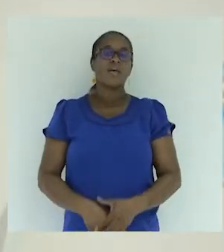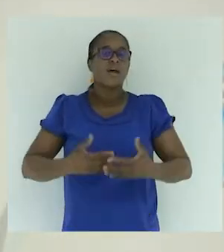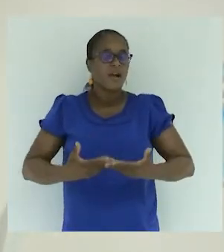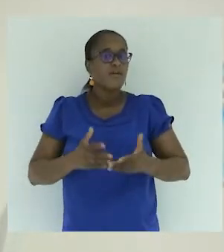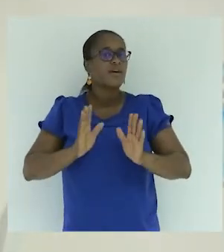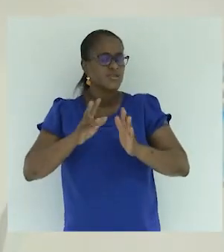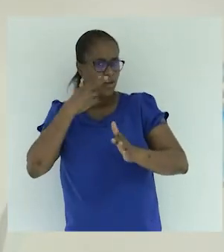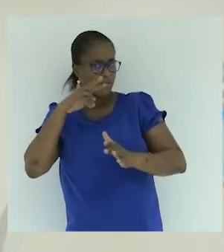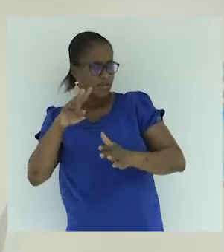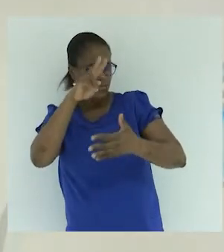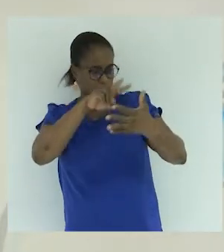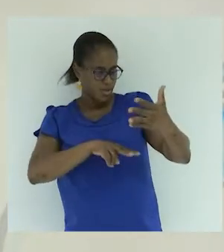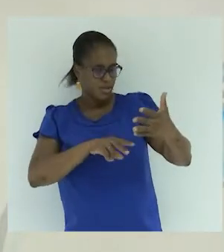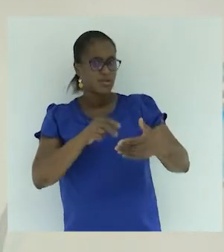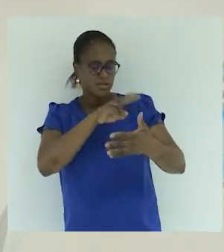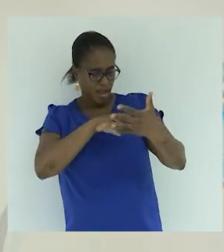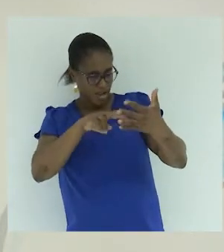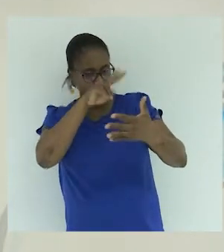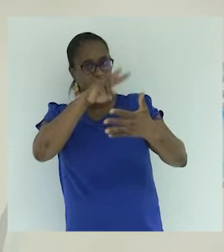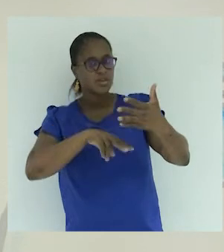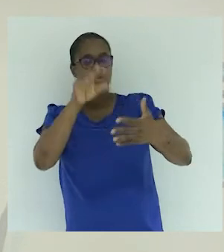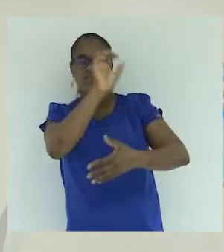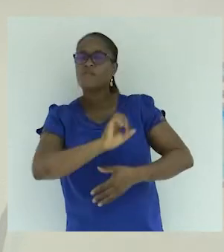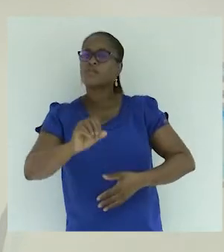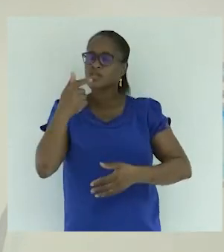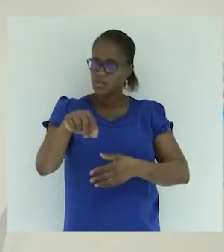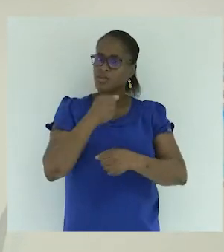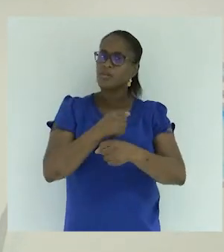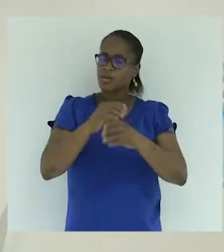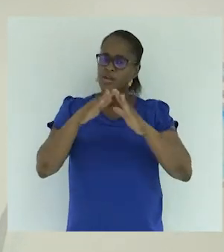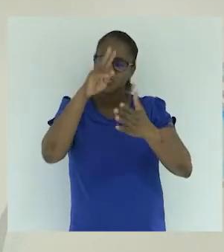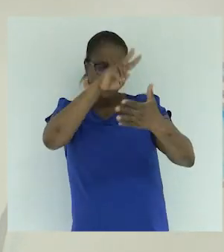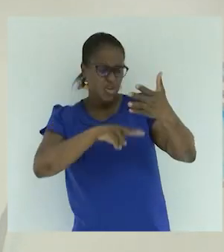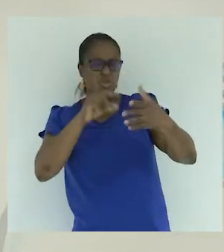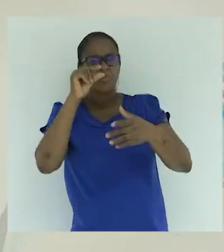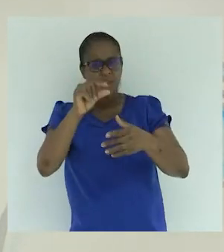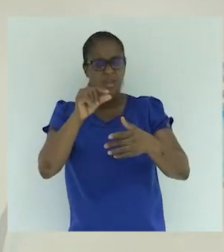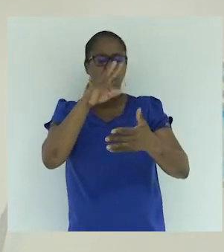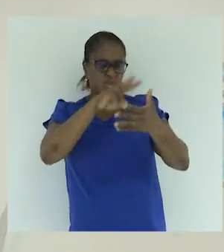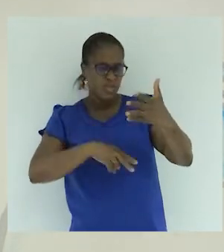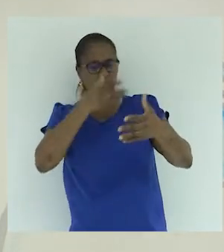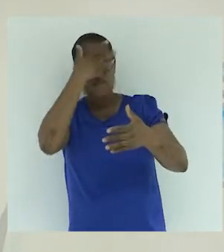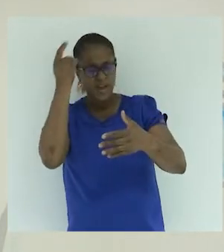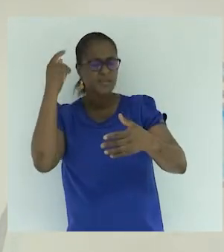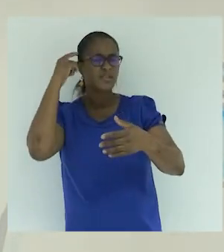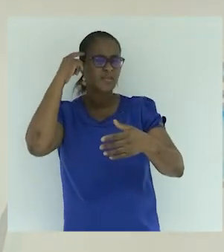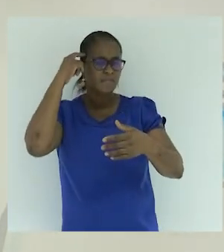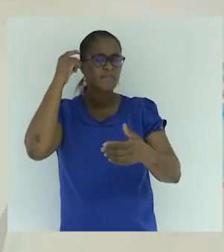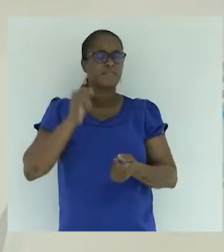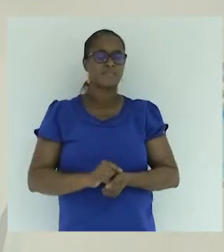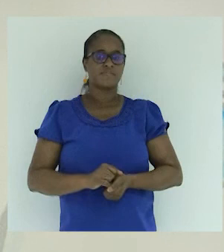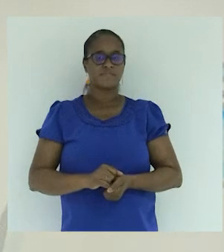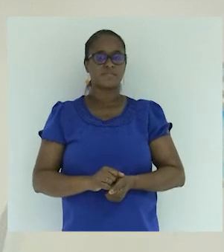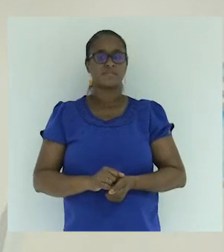Agora que já vimos o texto, já lemos o texto, vocês têm TPC. É um texto pequeno, é um texto fácil de memorizar. Vocês